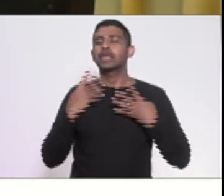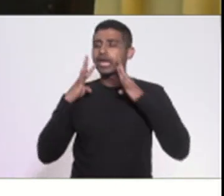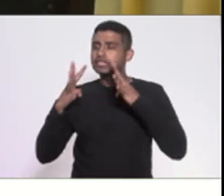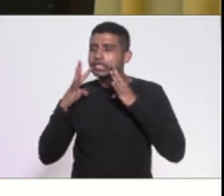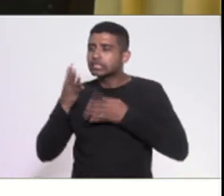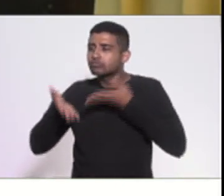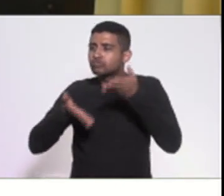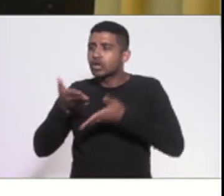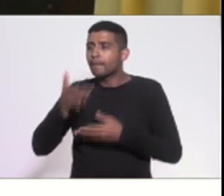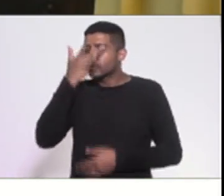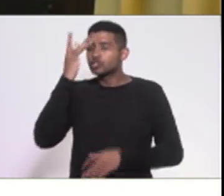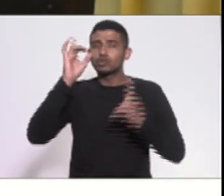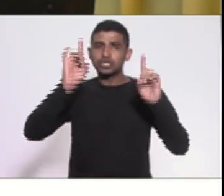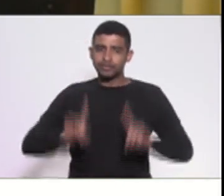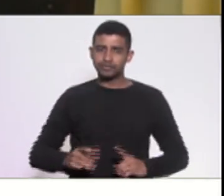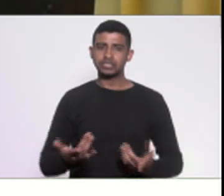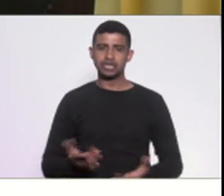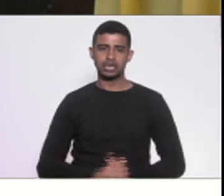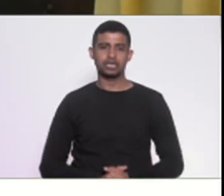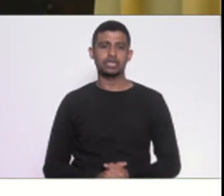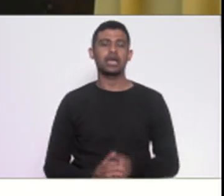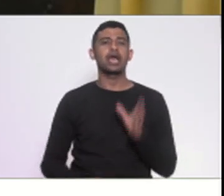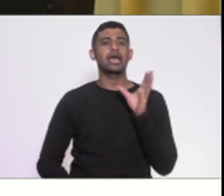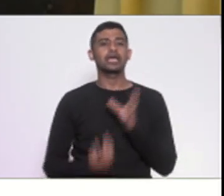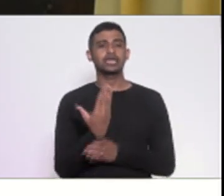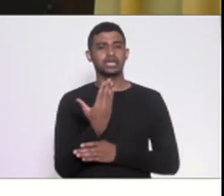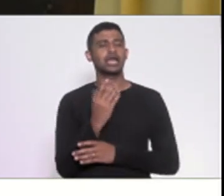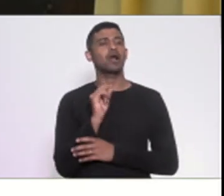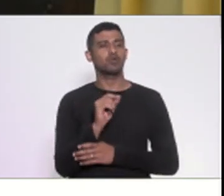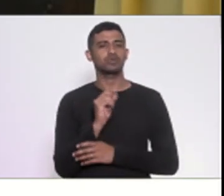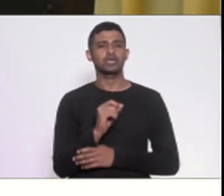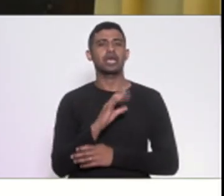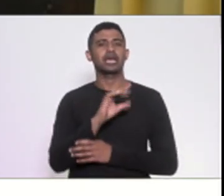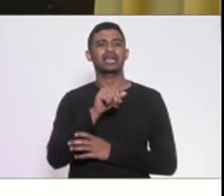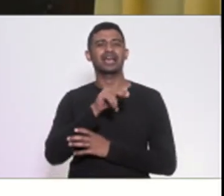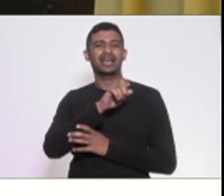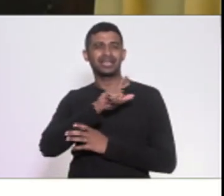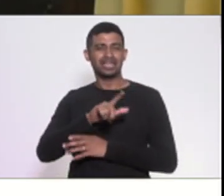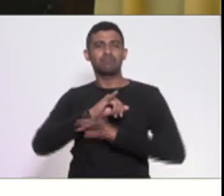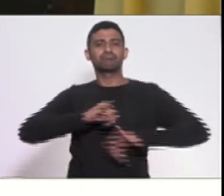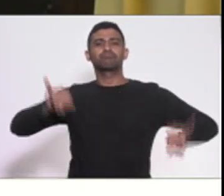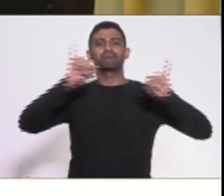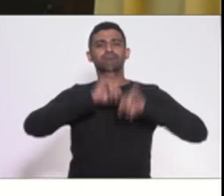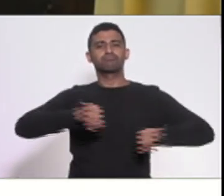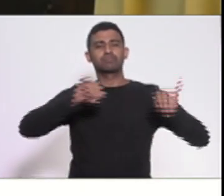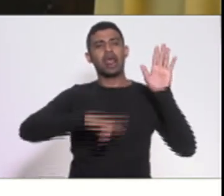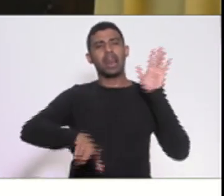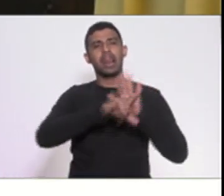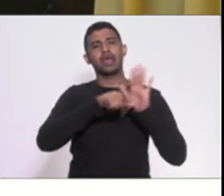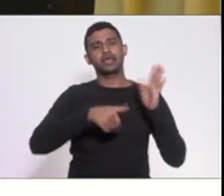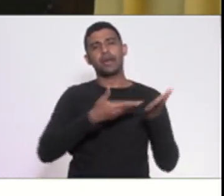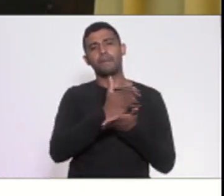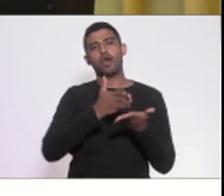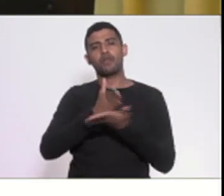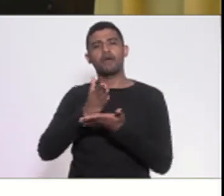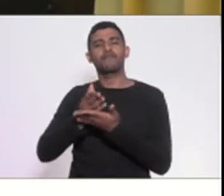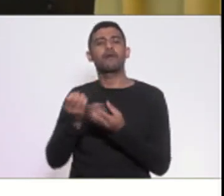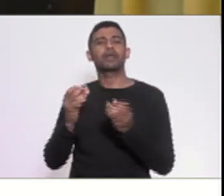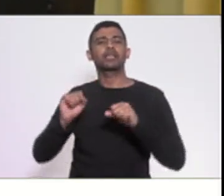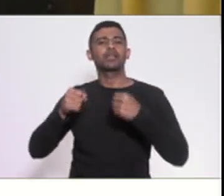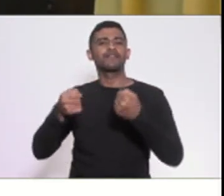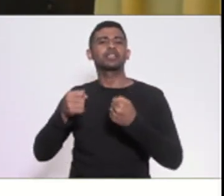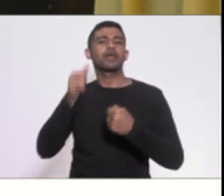de pessoas com deficiência. Criar um canal de divulgação das leis aprovadas na LERJ para a defesa dos direitos das